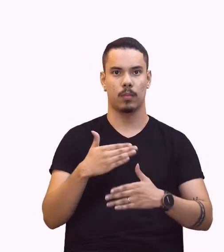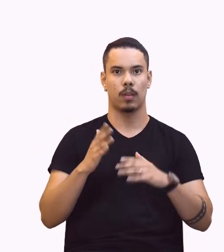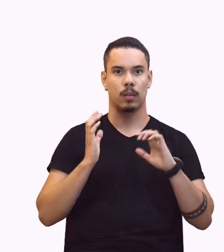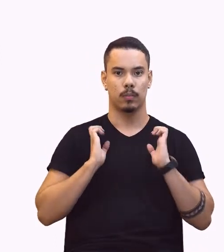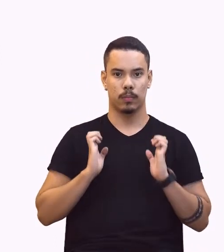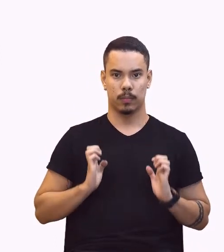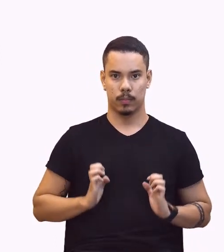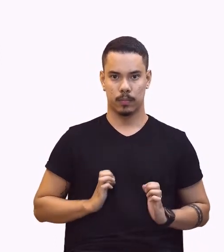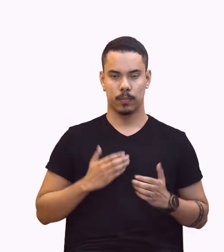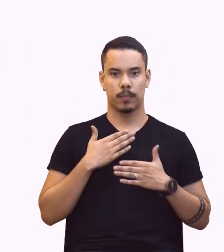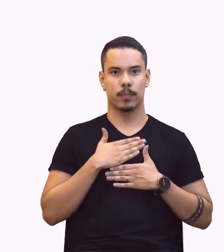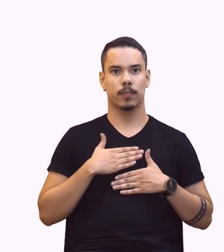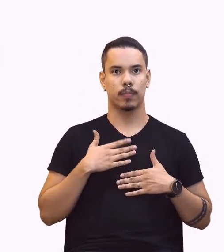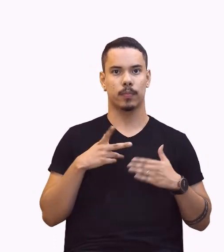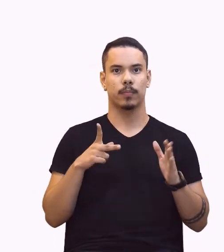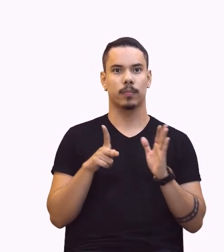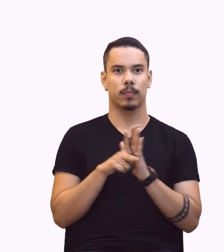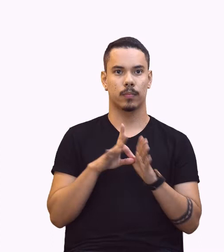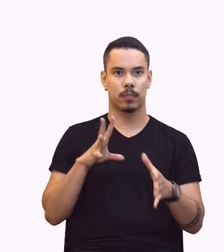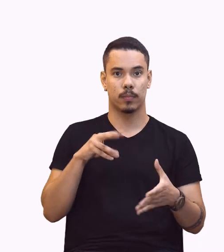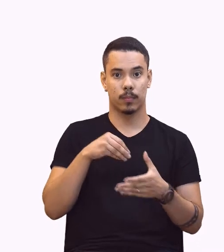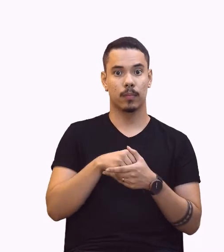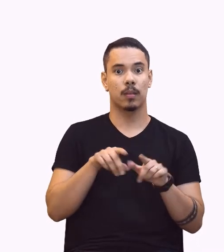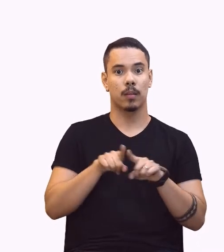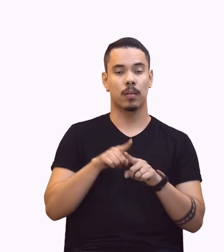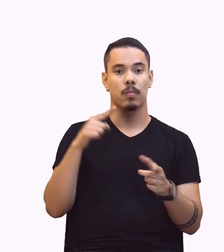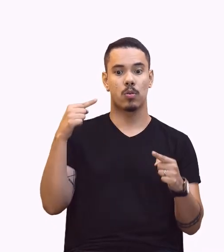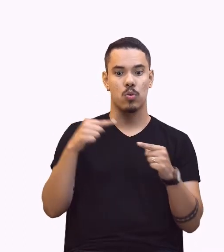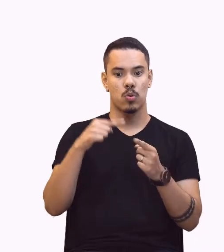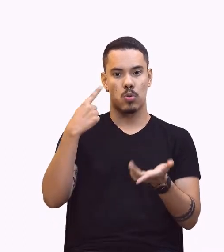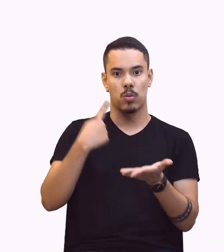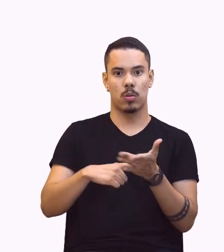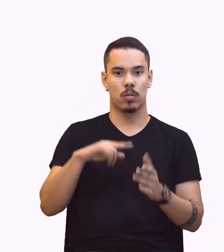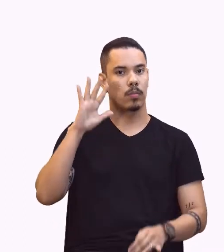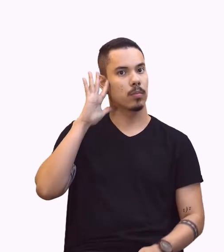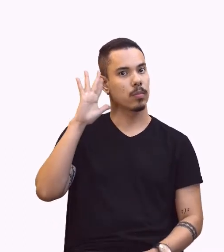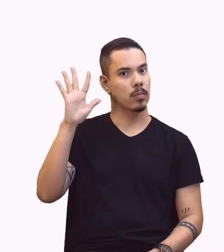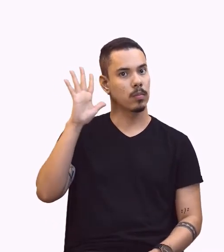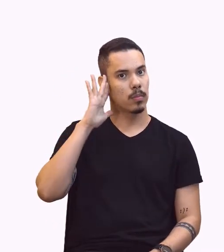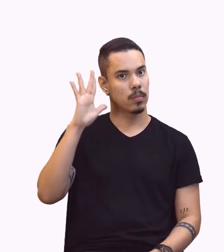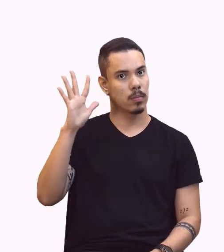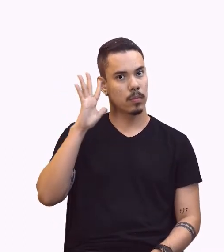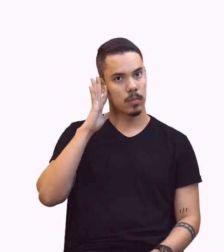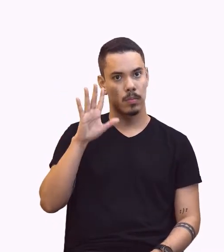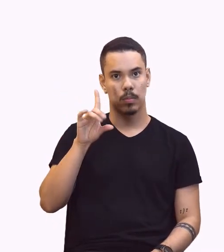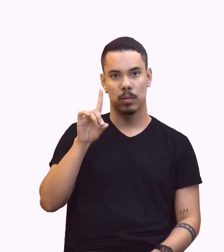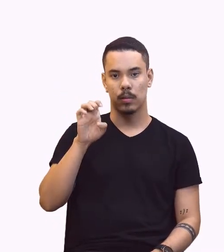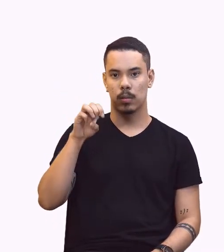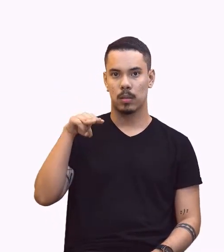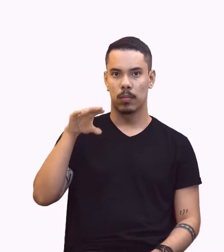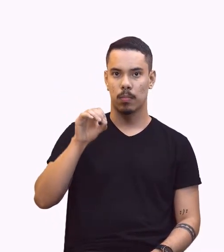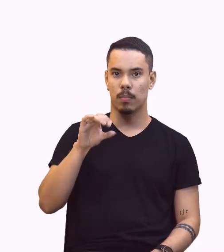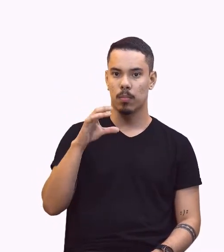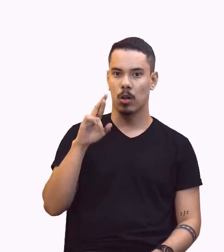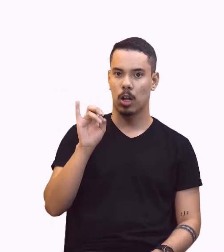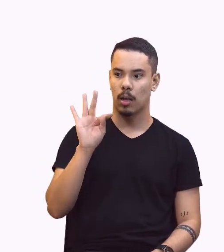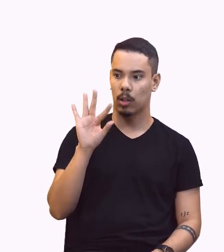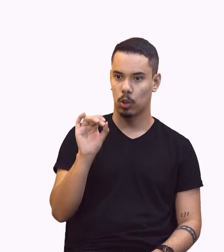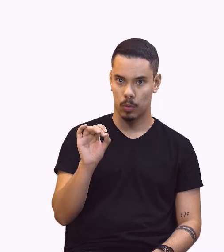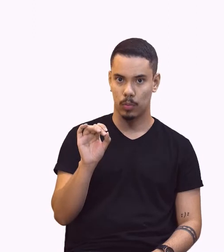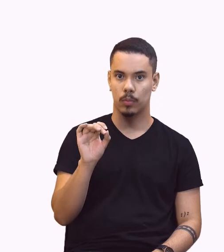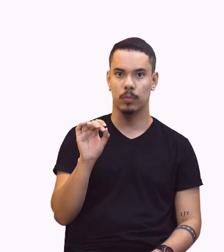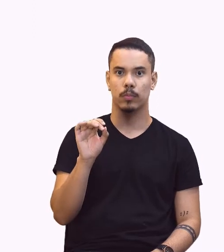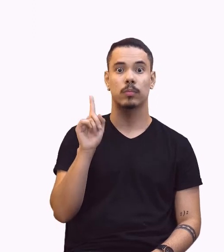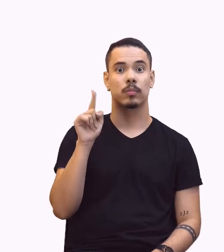de Aristipo e combinou-a com a teoria atomista de Demócrito. Ou seja, Demócrito ele é